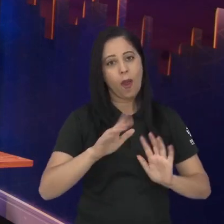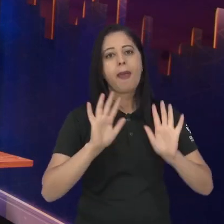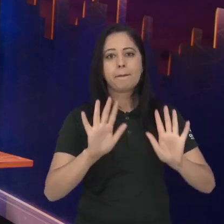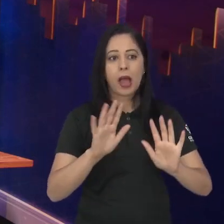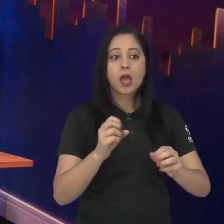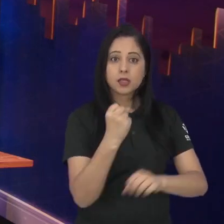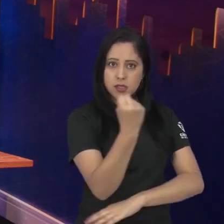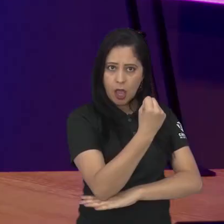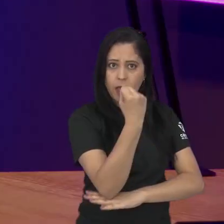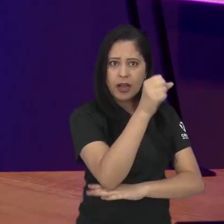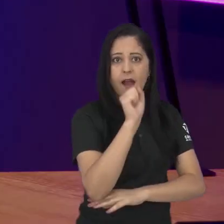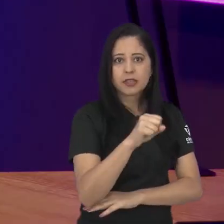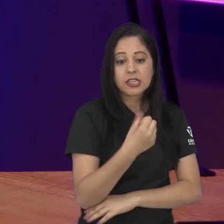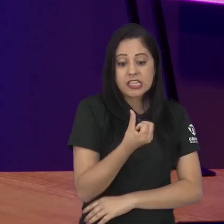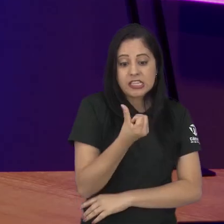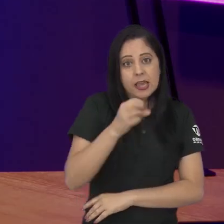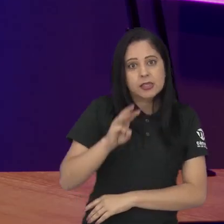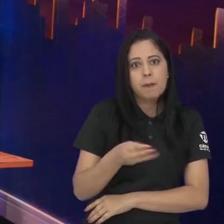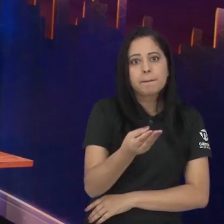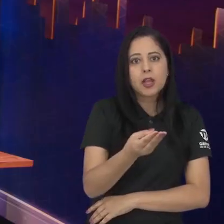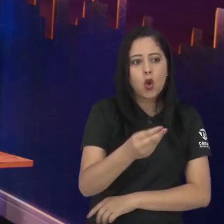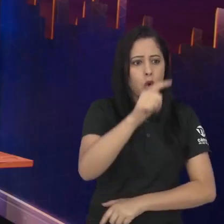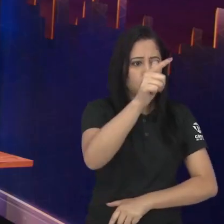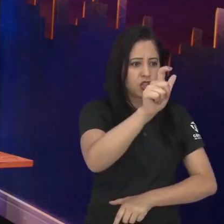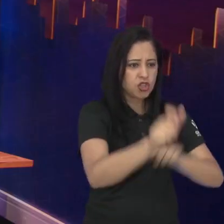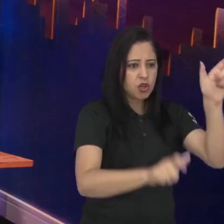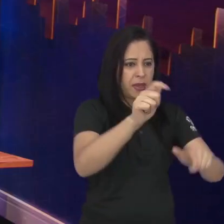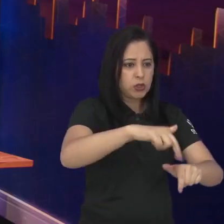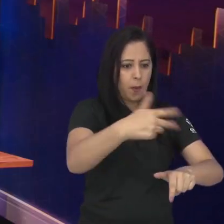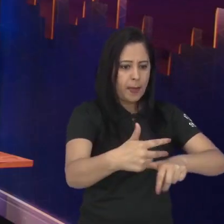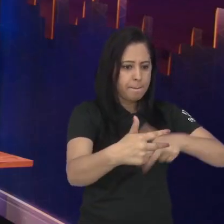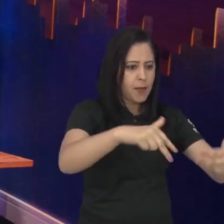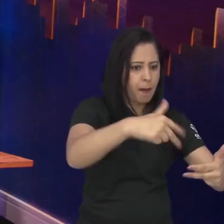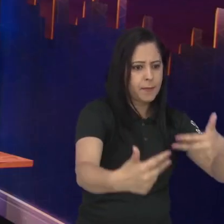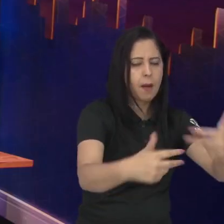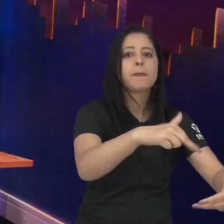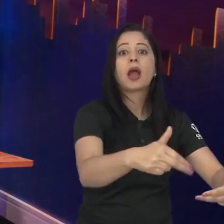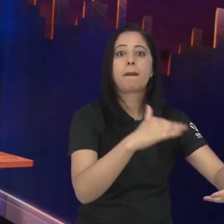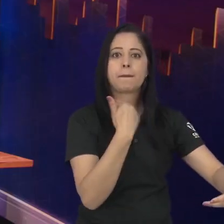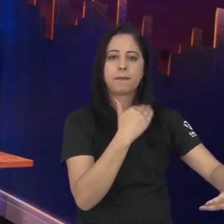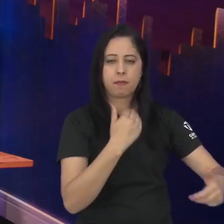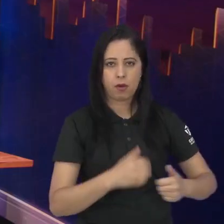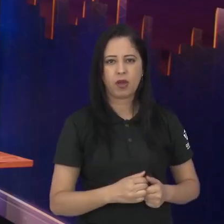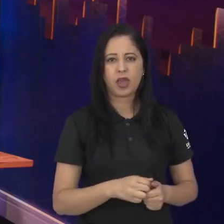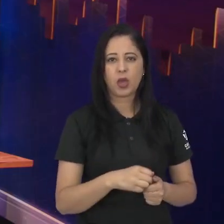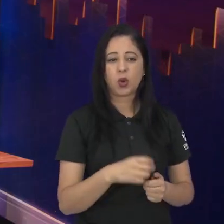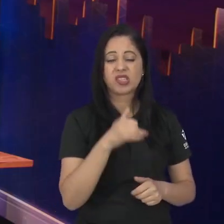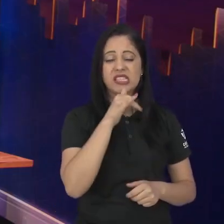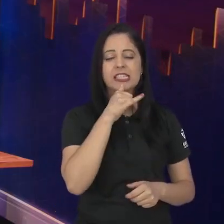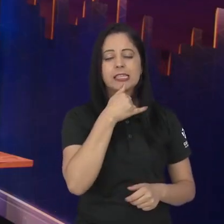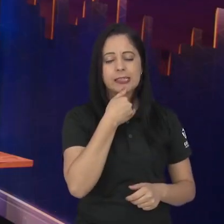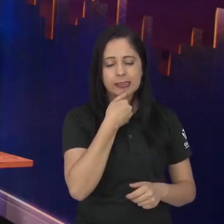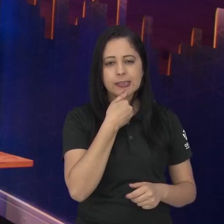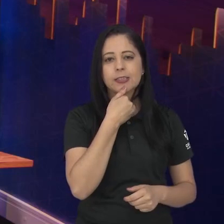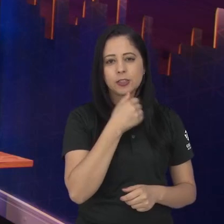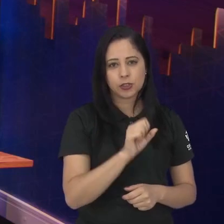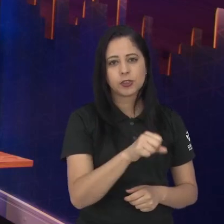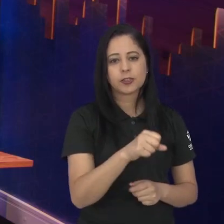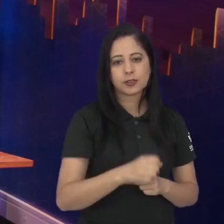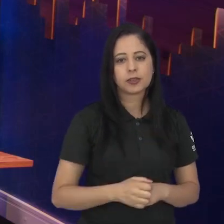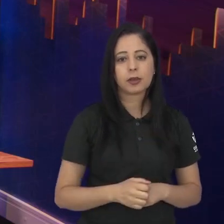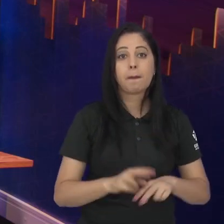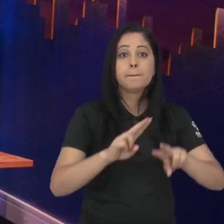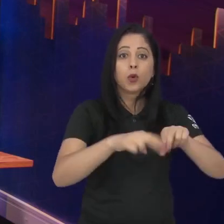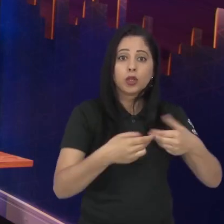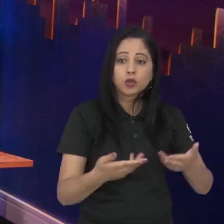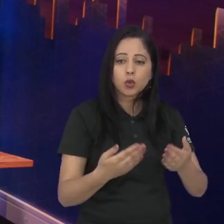gente teve assim mais de 6 milhões de pessoas faleceram, então foi assim uma situação bem grave, bem triste para muitas famílias e por isso hoje a